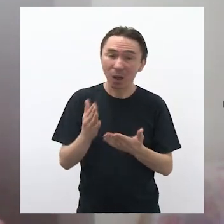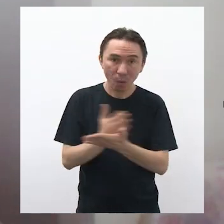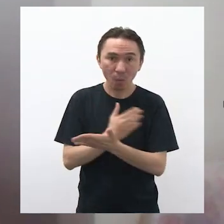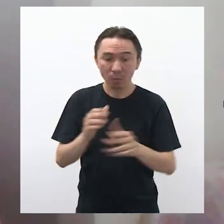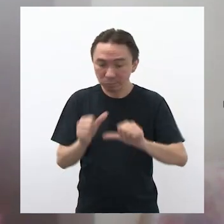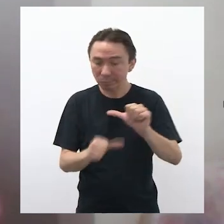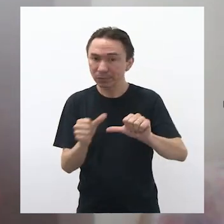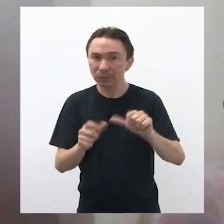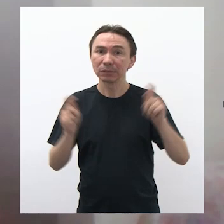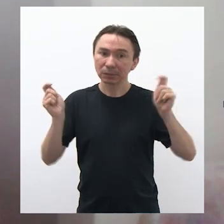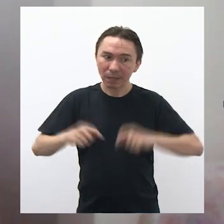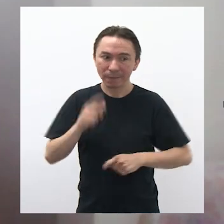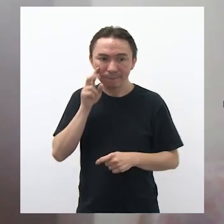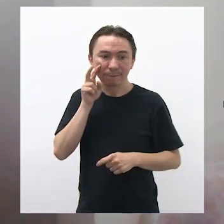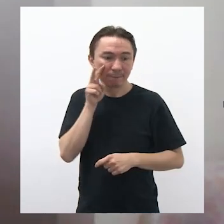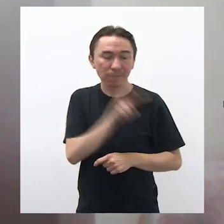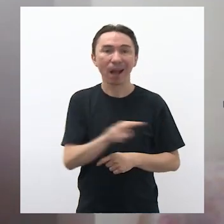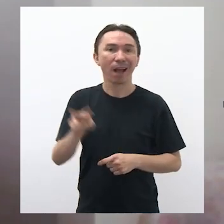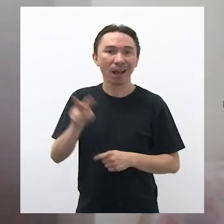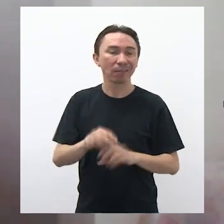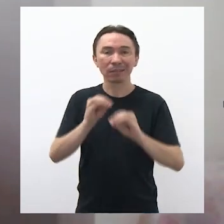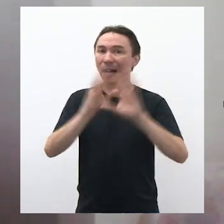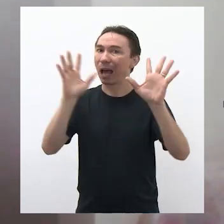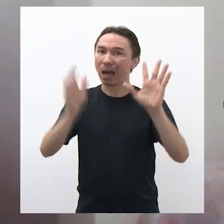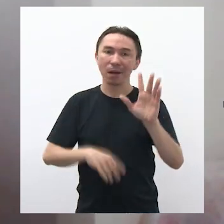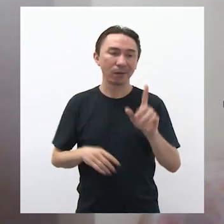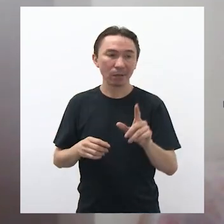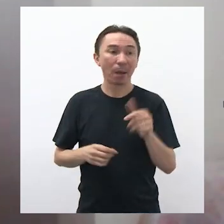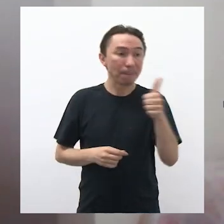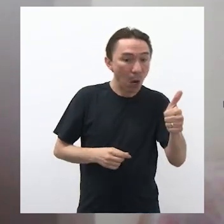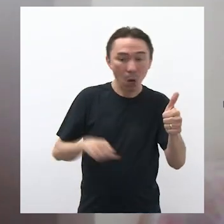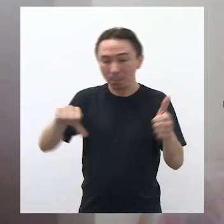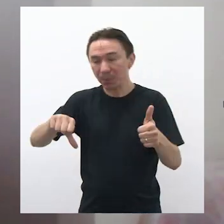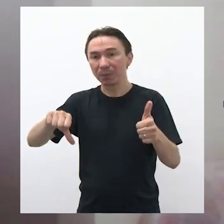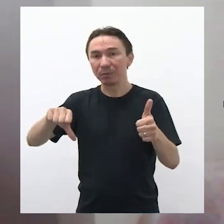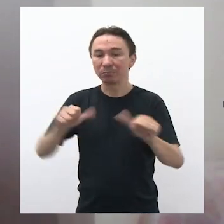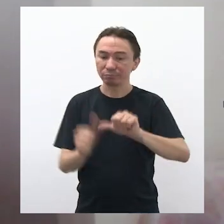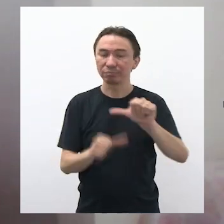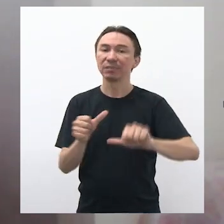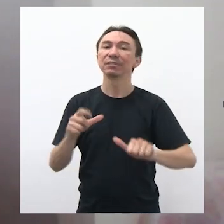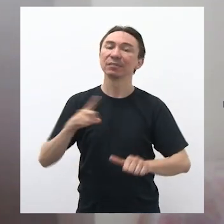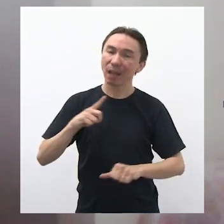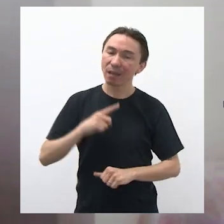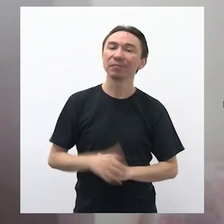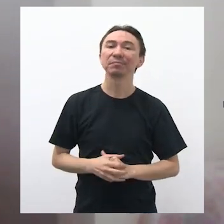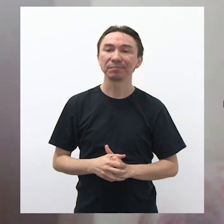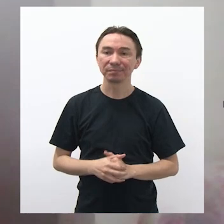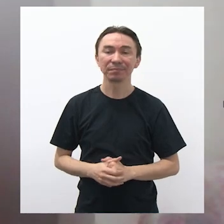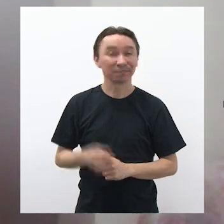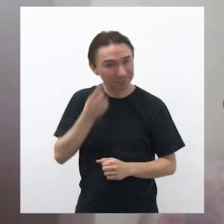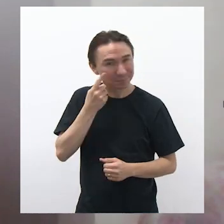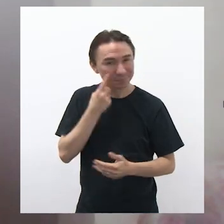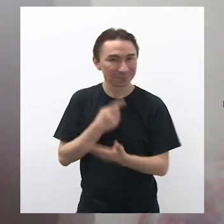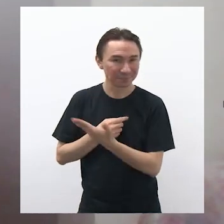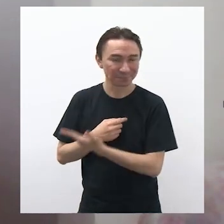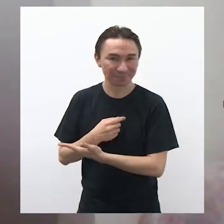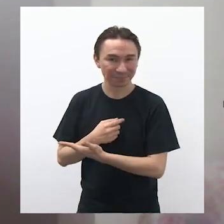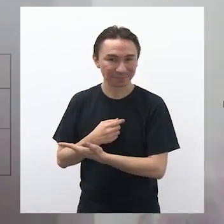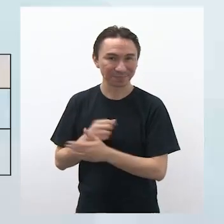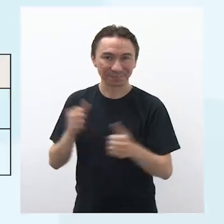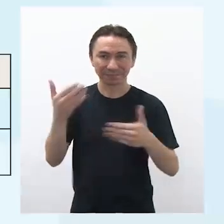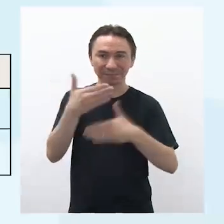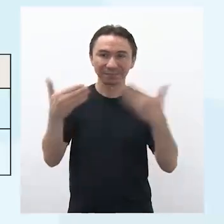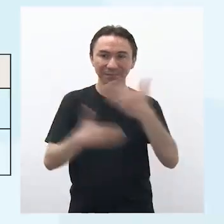esses dois lados, tá bom? E aí a proposta, coloca aí para nós o slide que fica mais fácil do pessoal ver, Giovanni, por